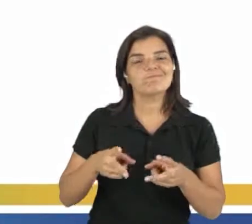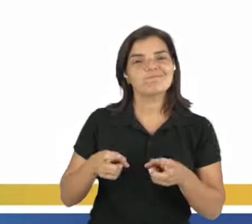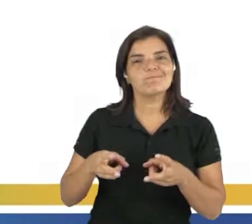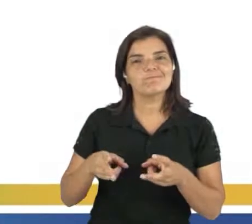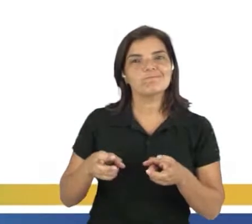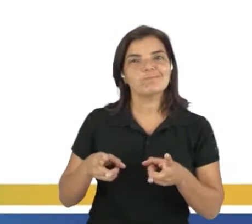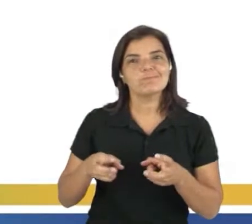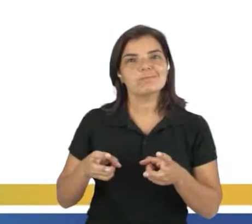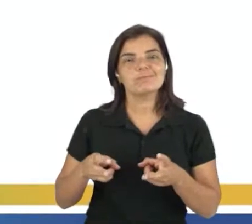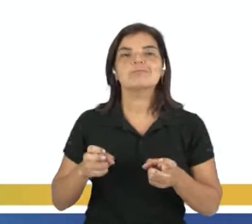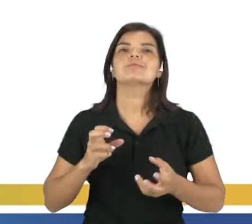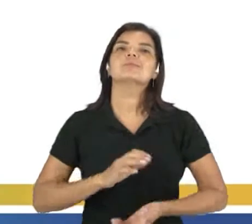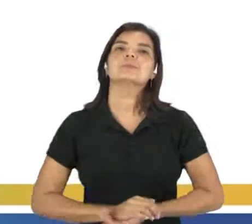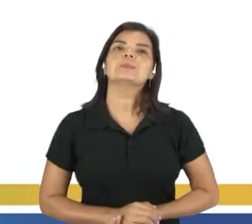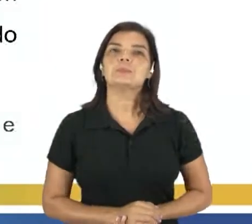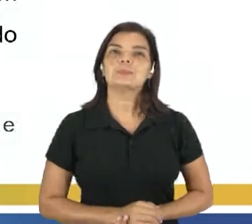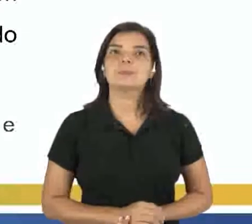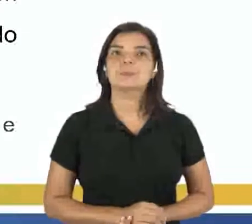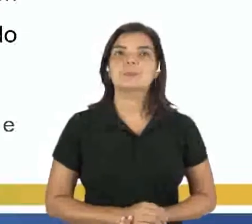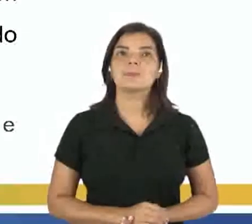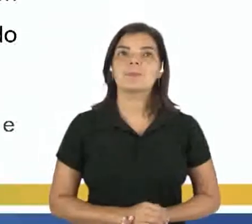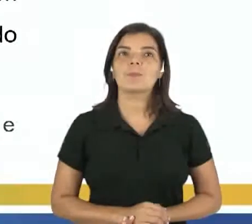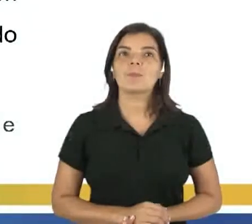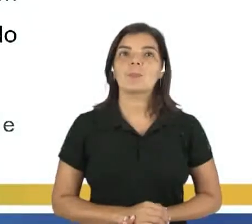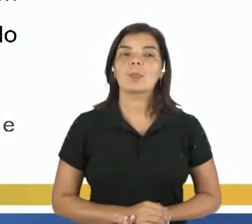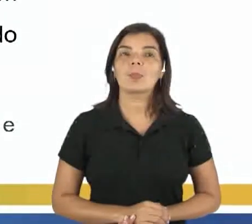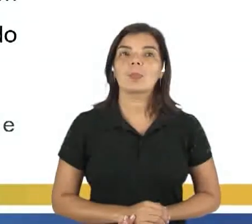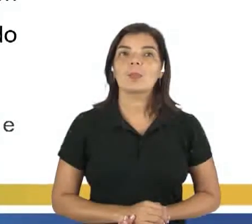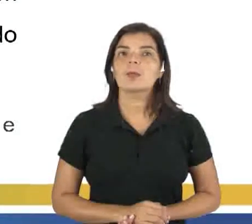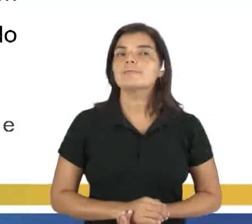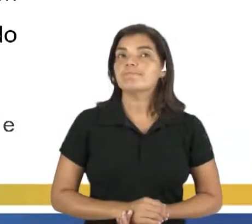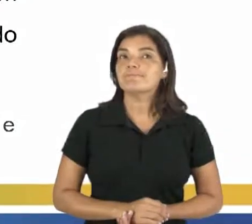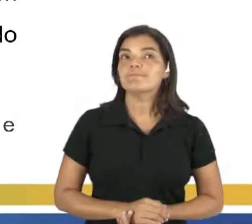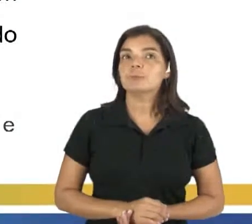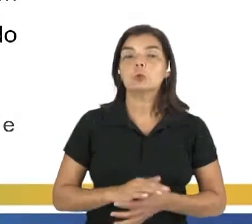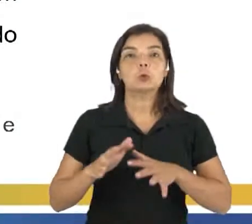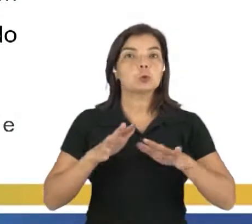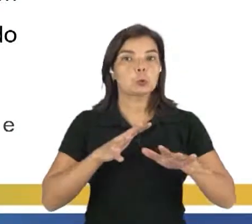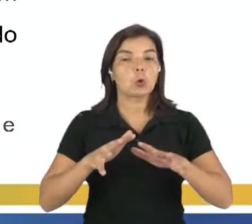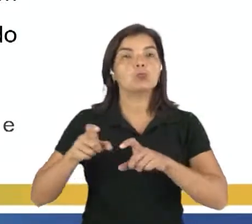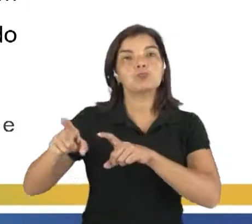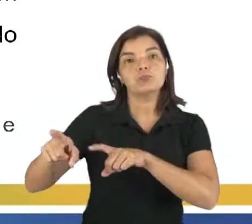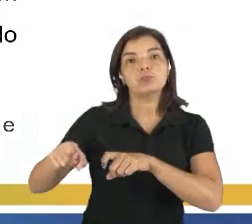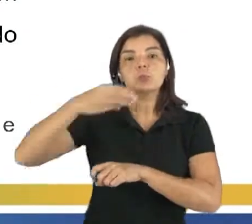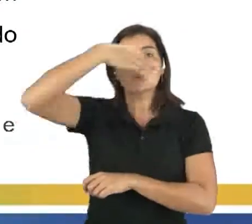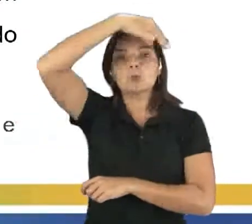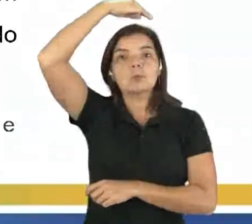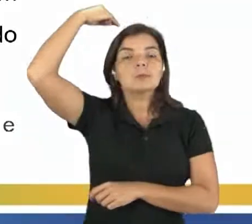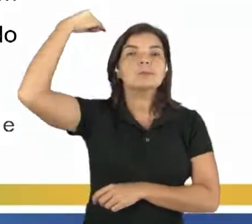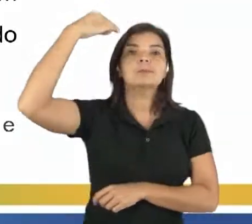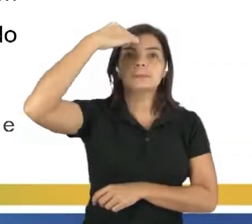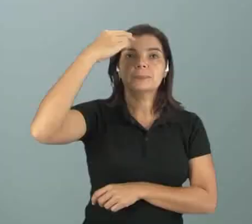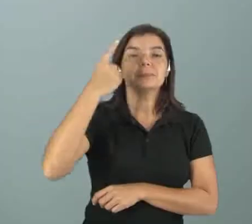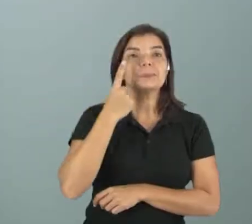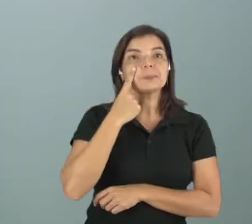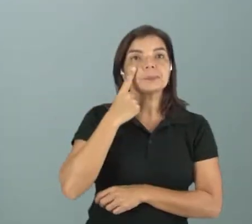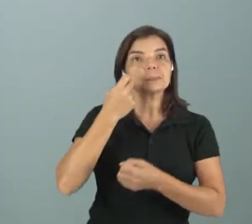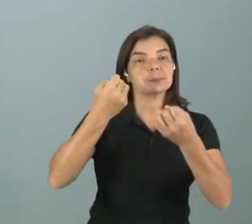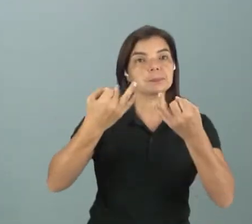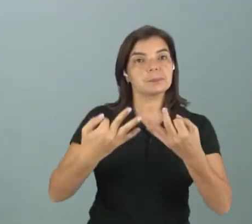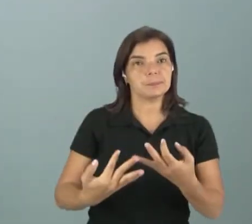anseios exploratórios. Os movimentos no campo no México. Acabamos de falar sobre